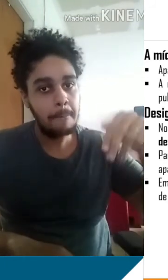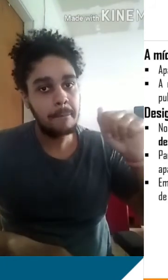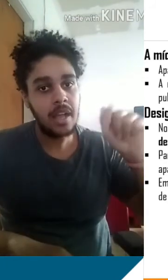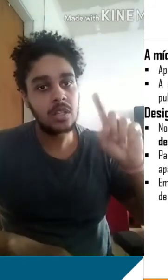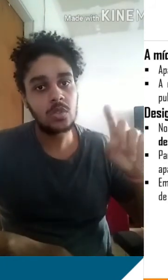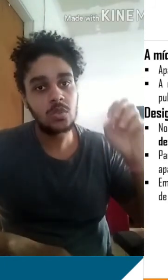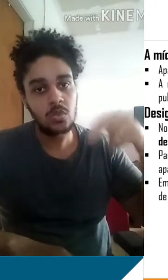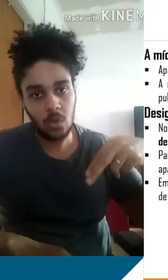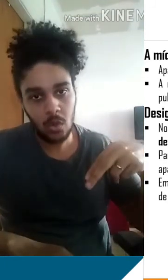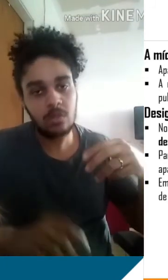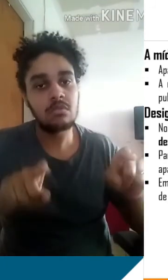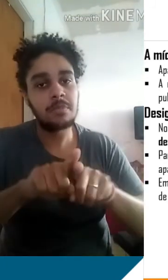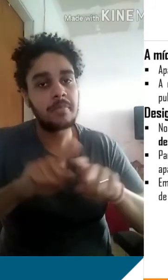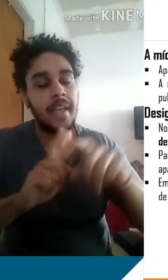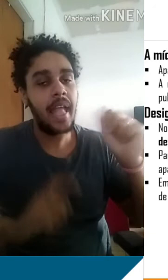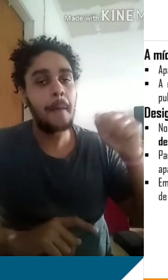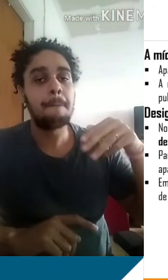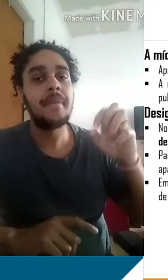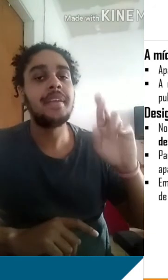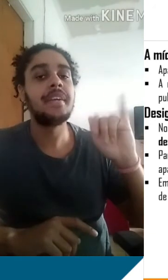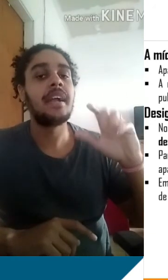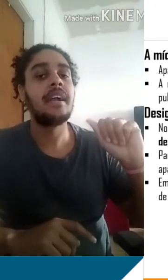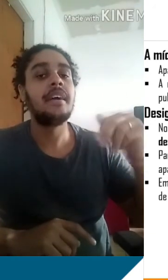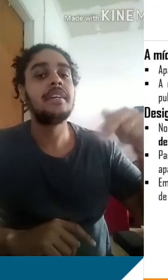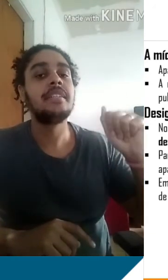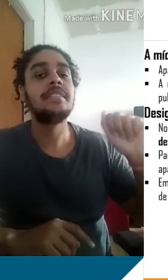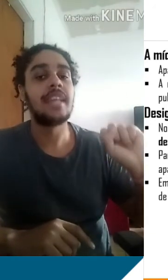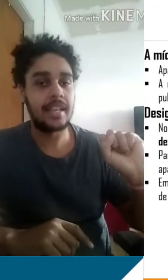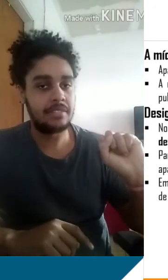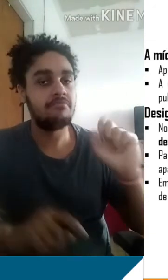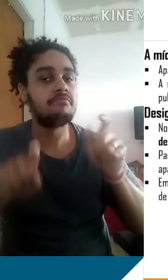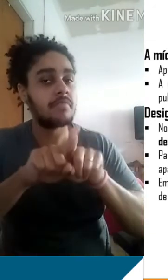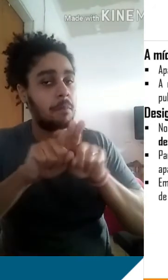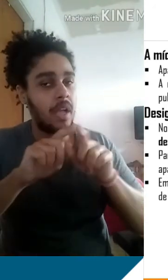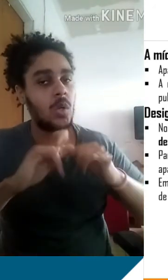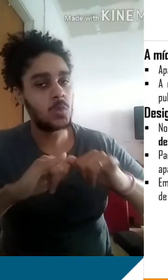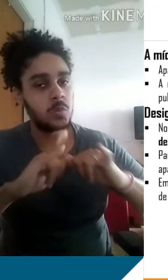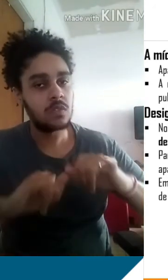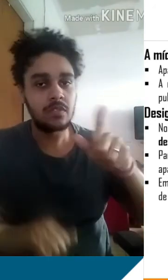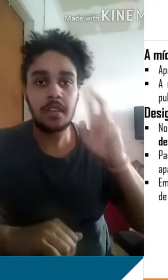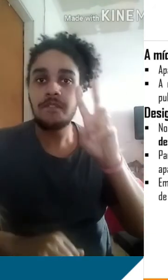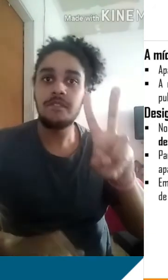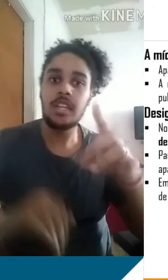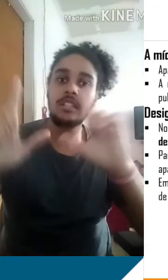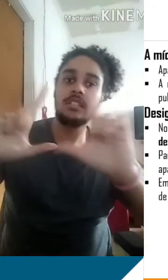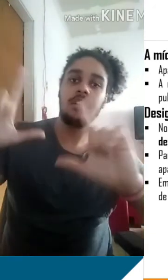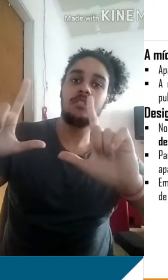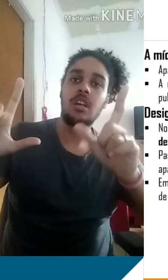vê na televisão, aí você fala com um colega, já quer comprar, enfim, uma coisa está totalmente associada à outra nesse